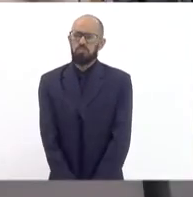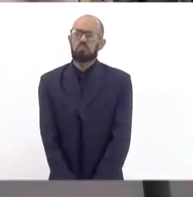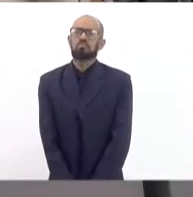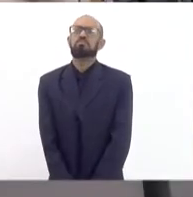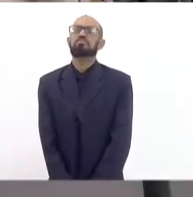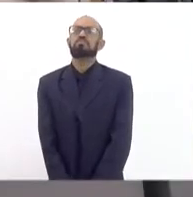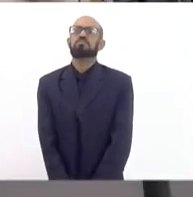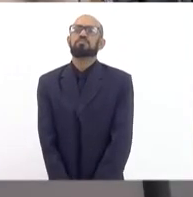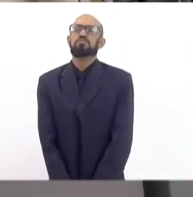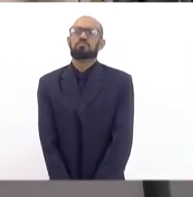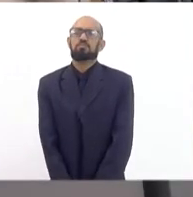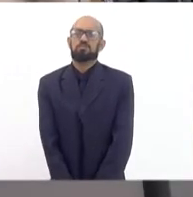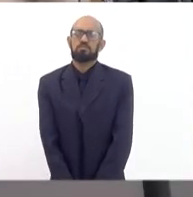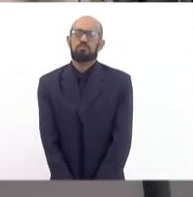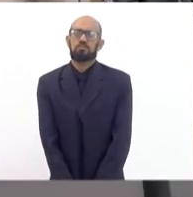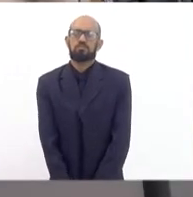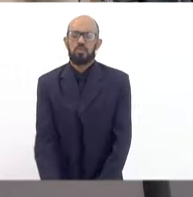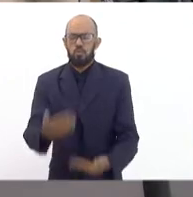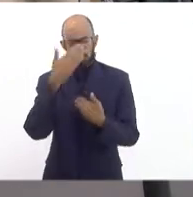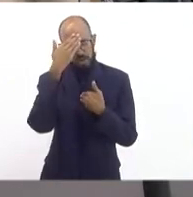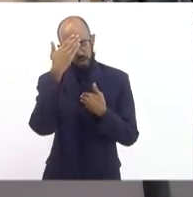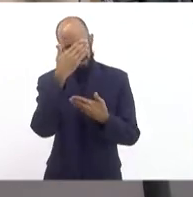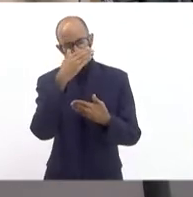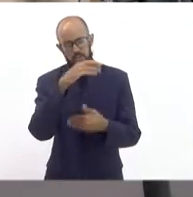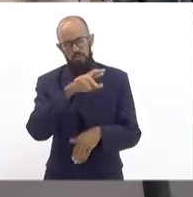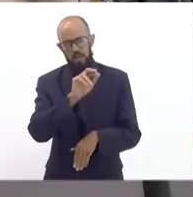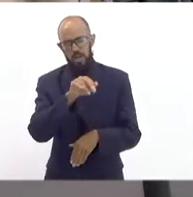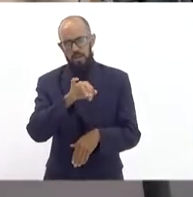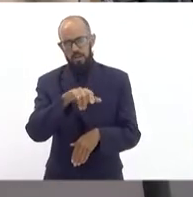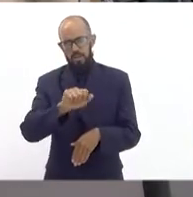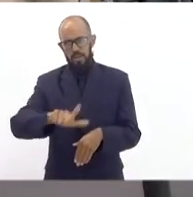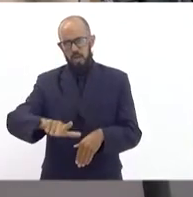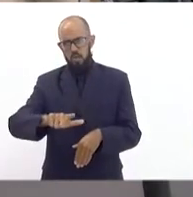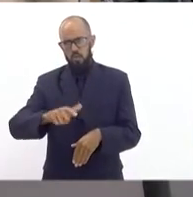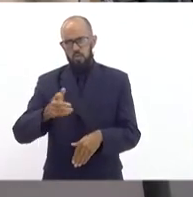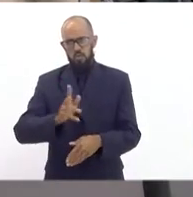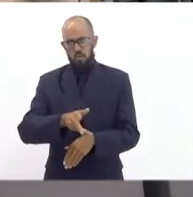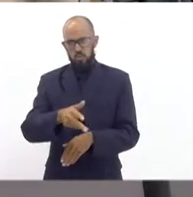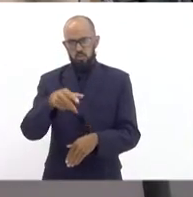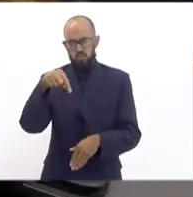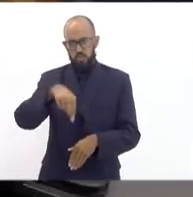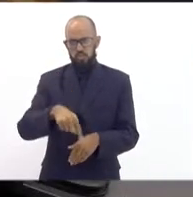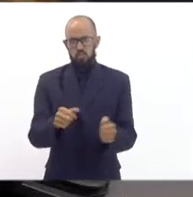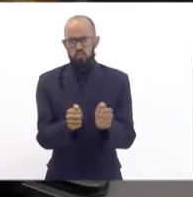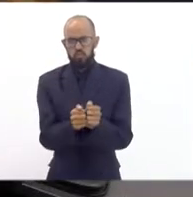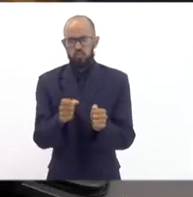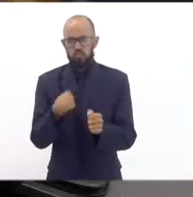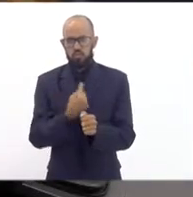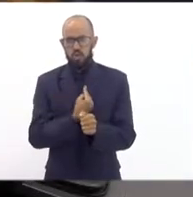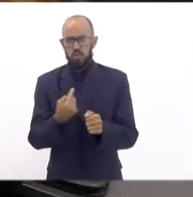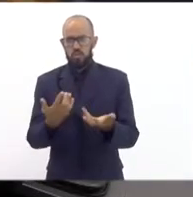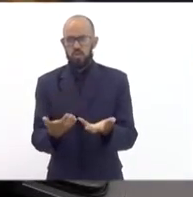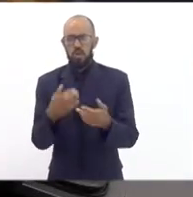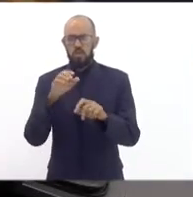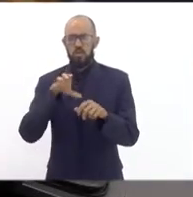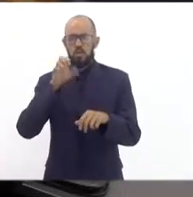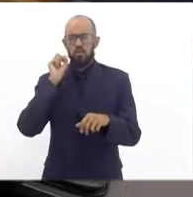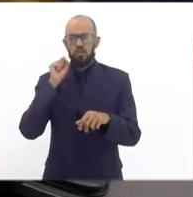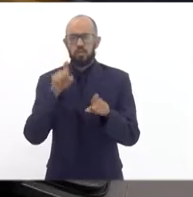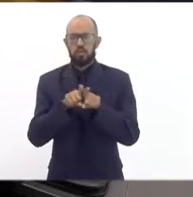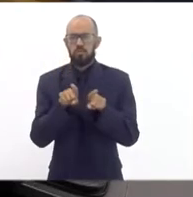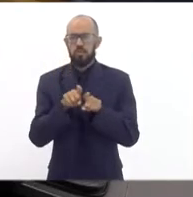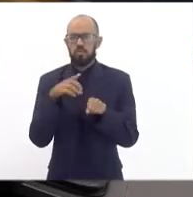eu agradeço a Raquel, que continua aqui conosco. Eu queria ouvir os deputados formularem